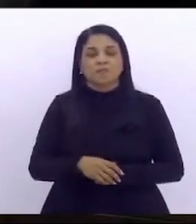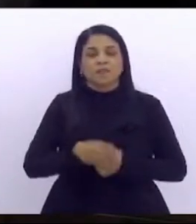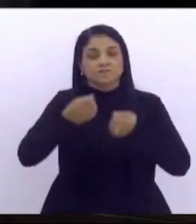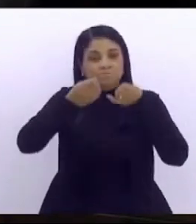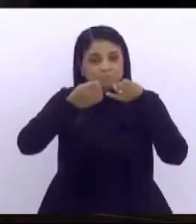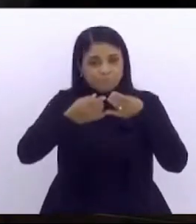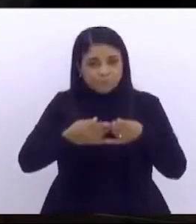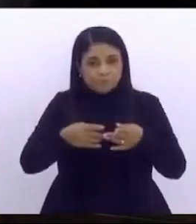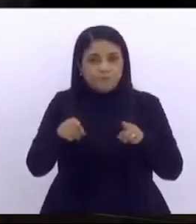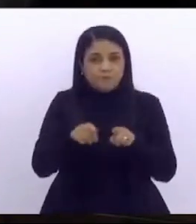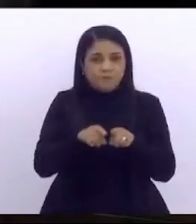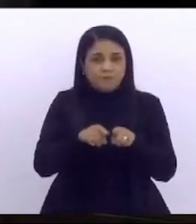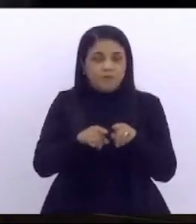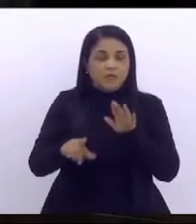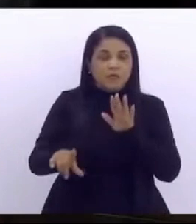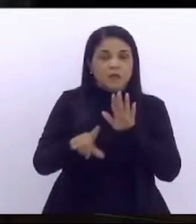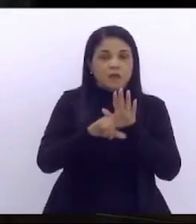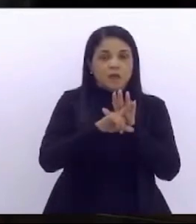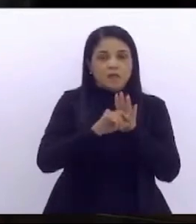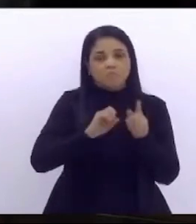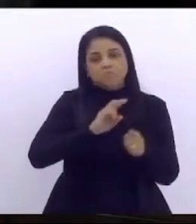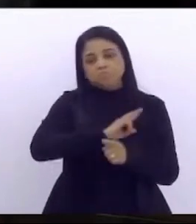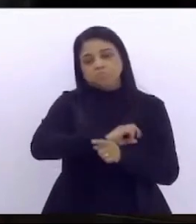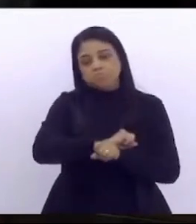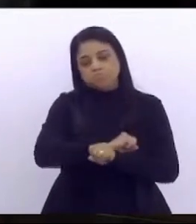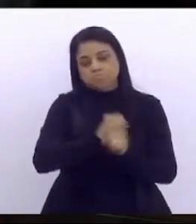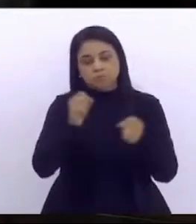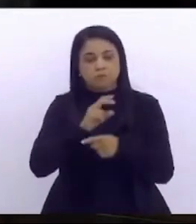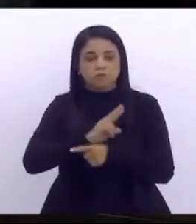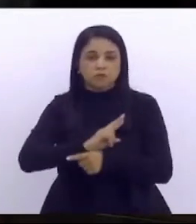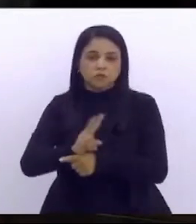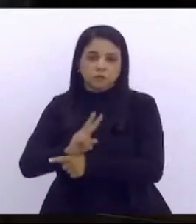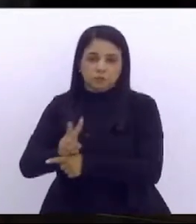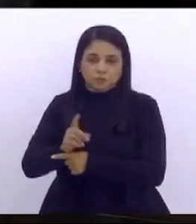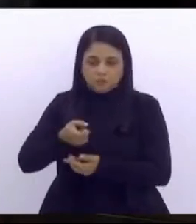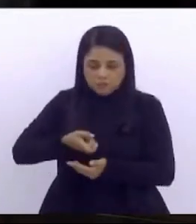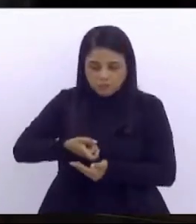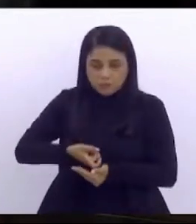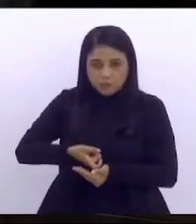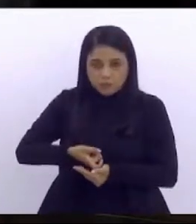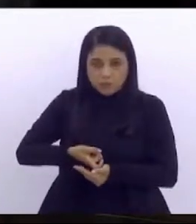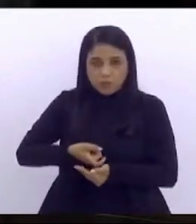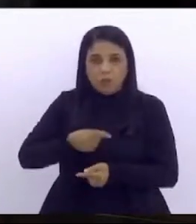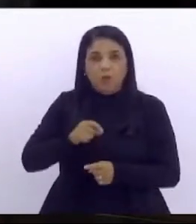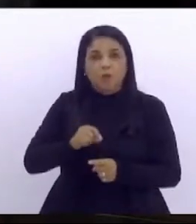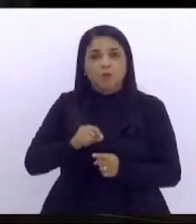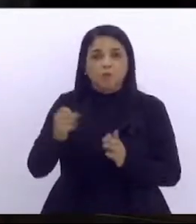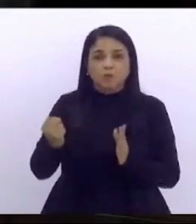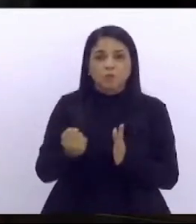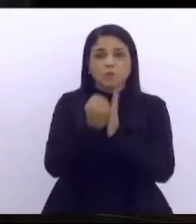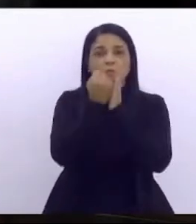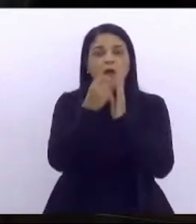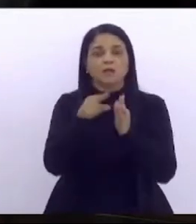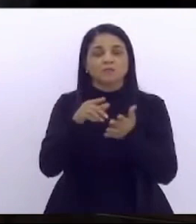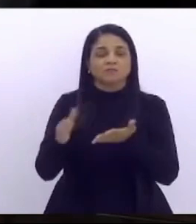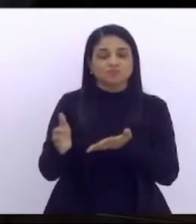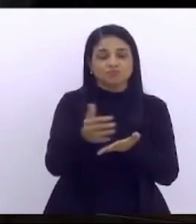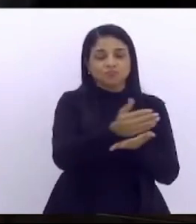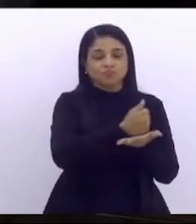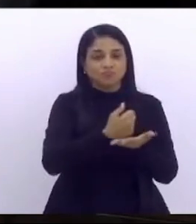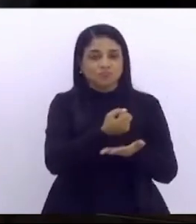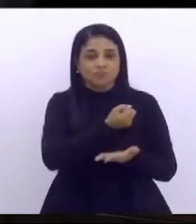que a lei é incapaz de proteger o nascituro. Por quê? Por não produzir impacto relevante sobre os números de